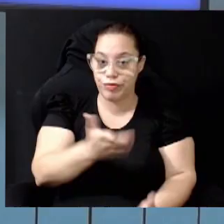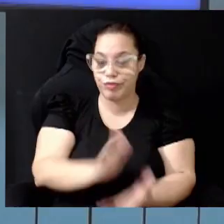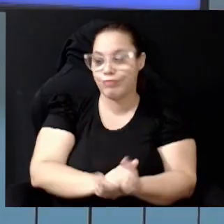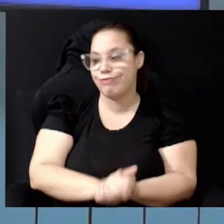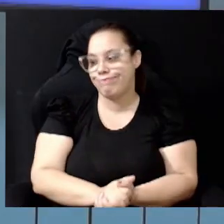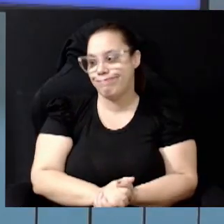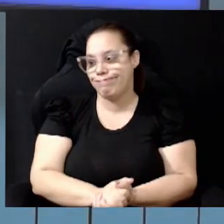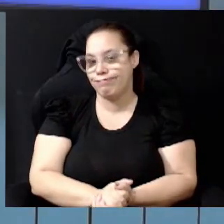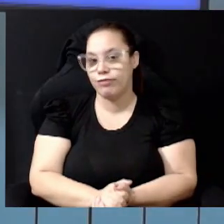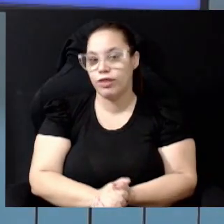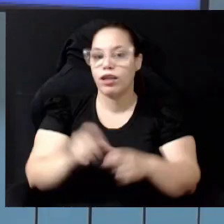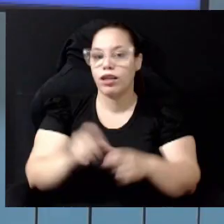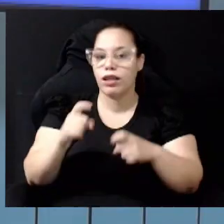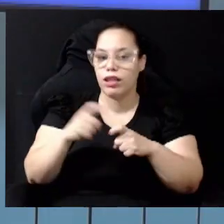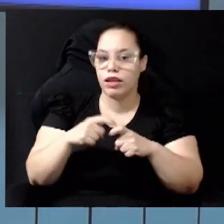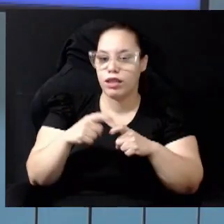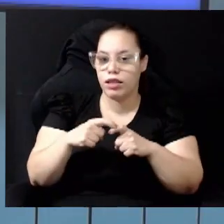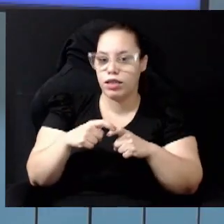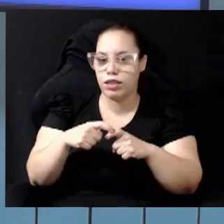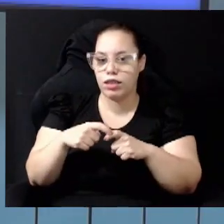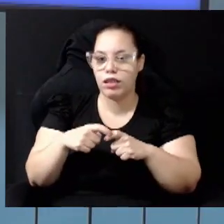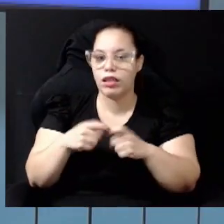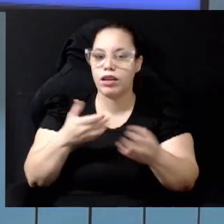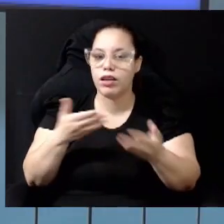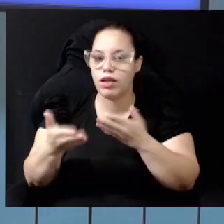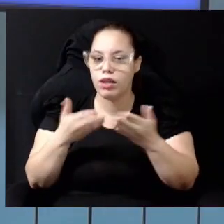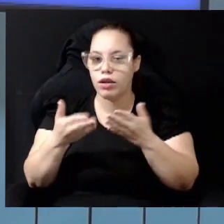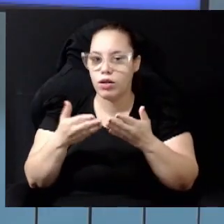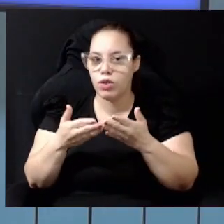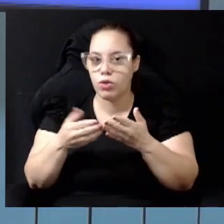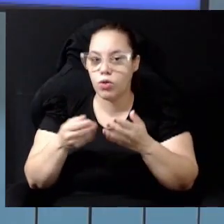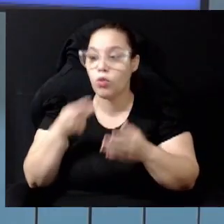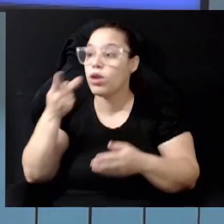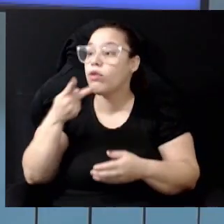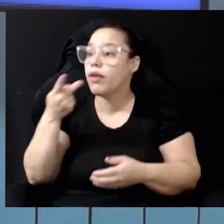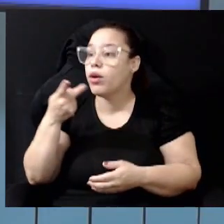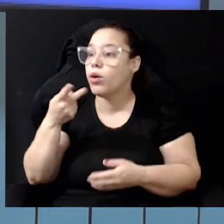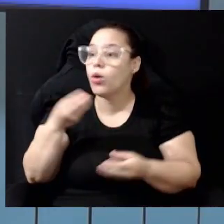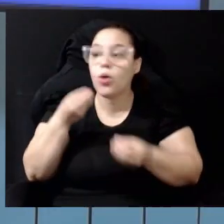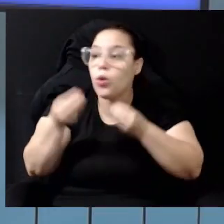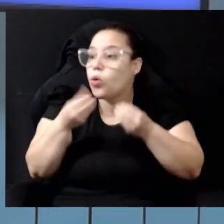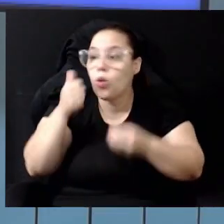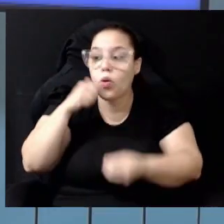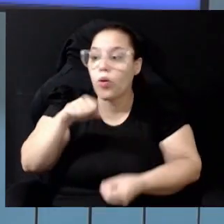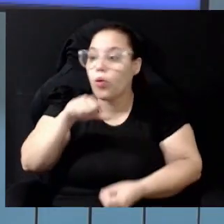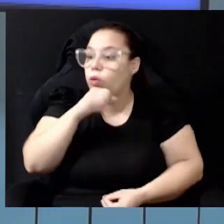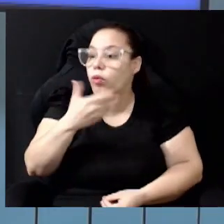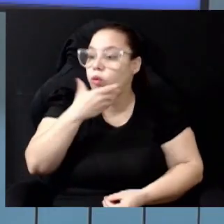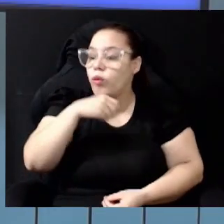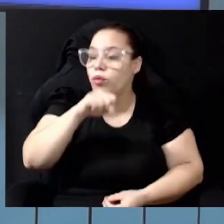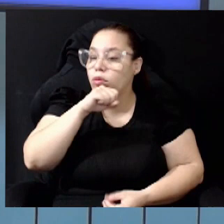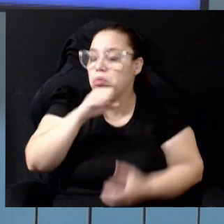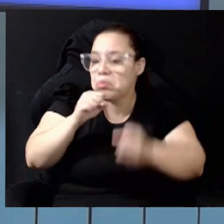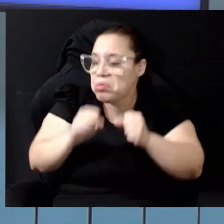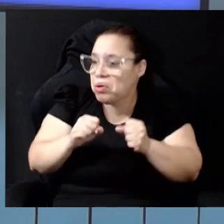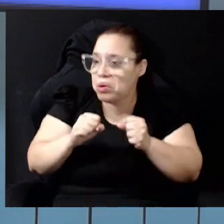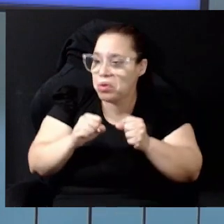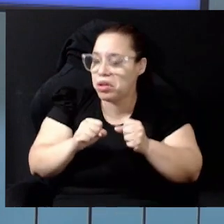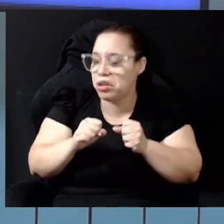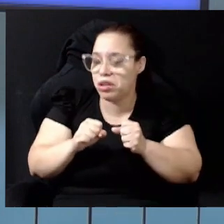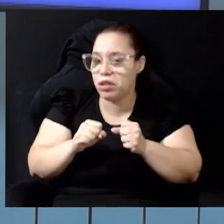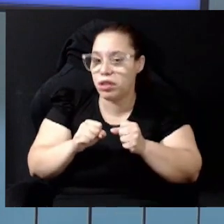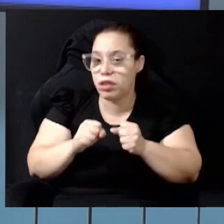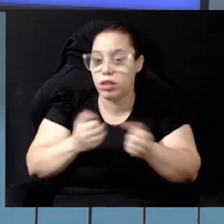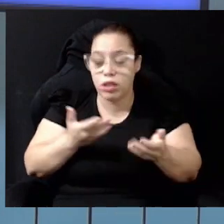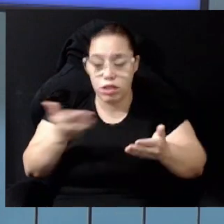E, doutora, nessa situação, né, como você contou, como que os pais, as mães, elas podem, né,